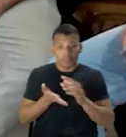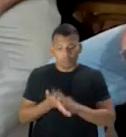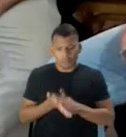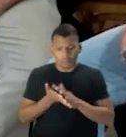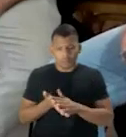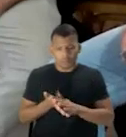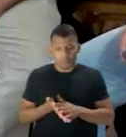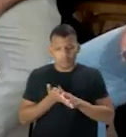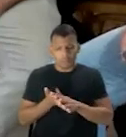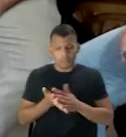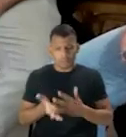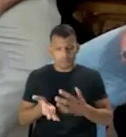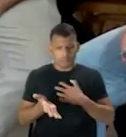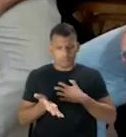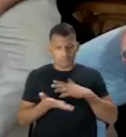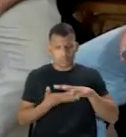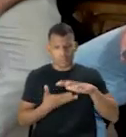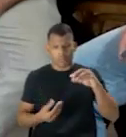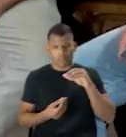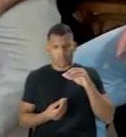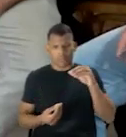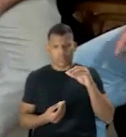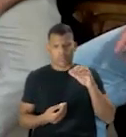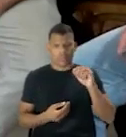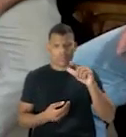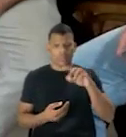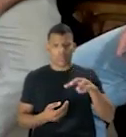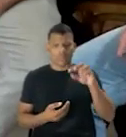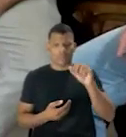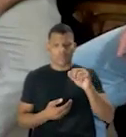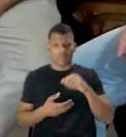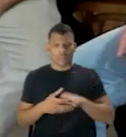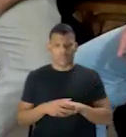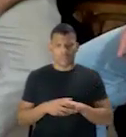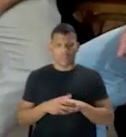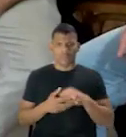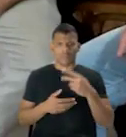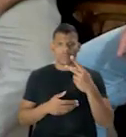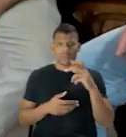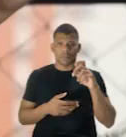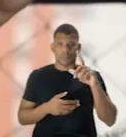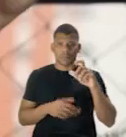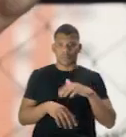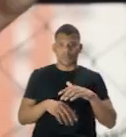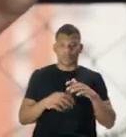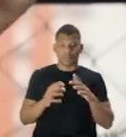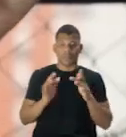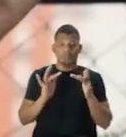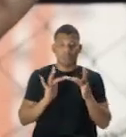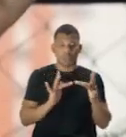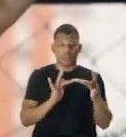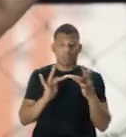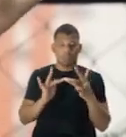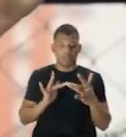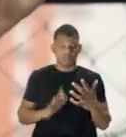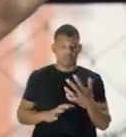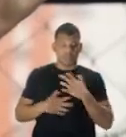Como quem toca a companheira, pele com pele até